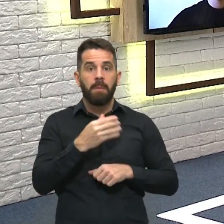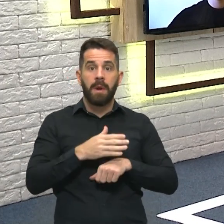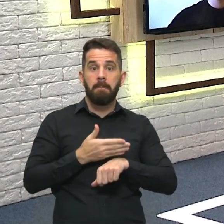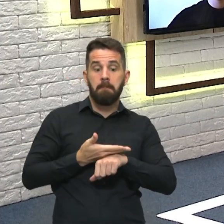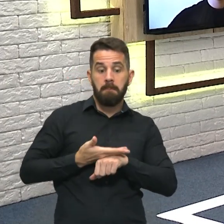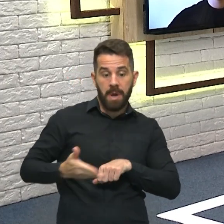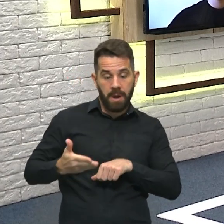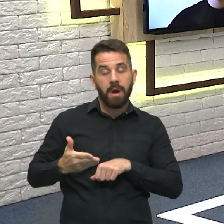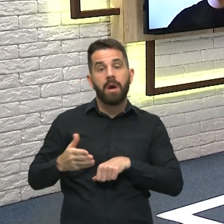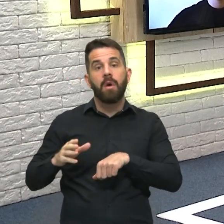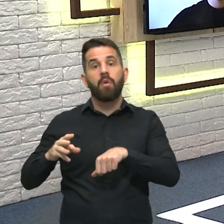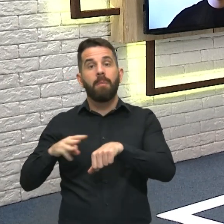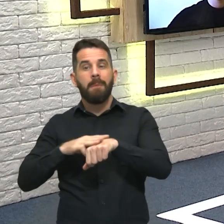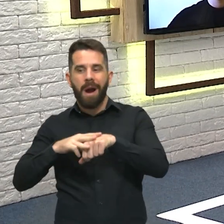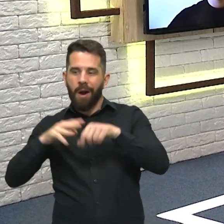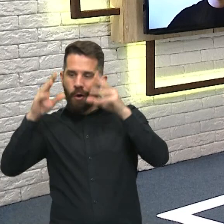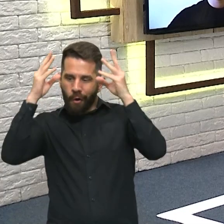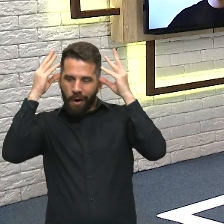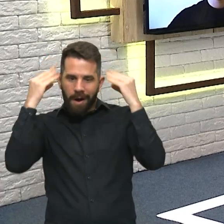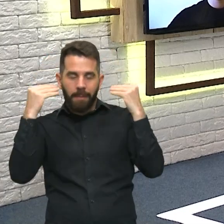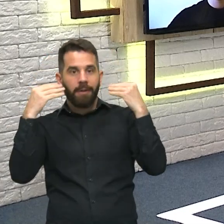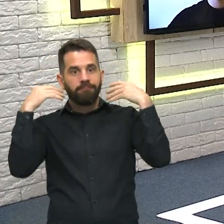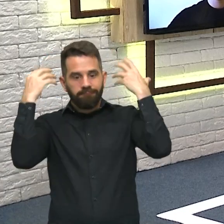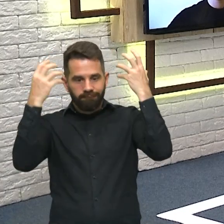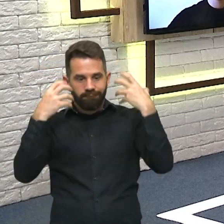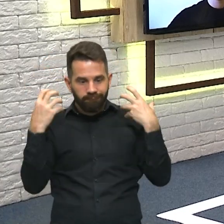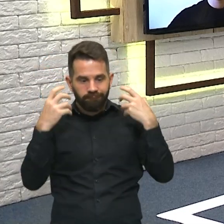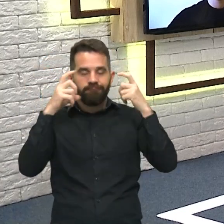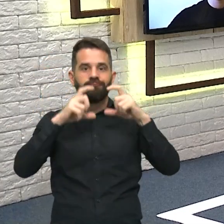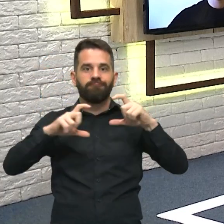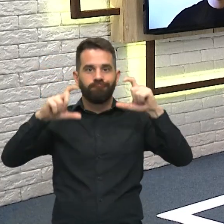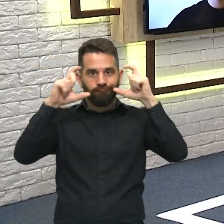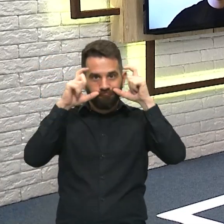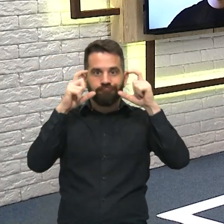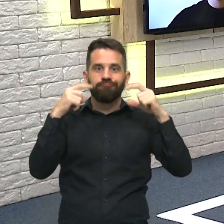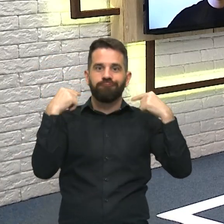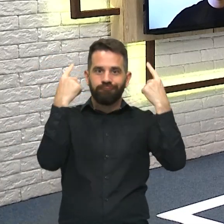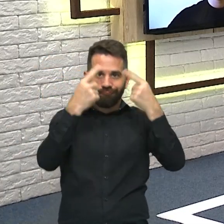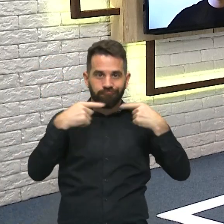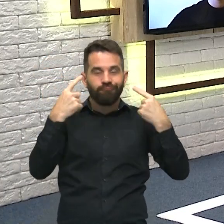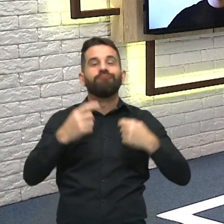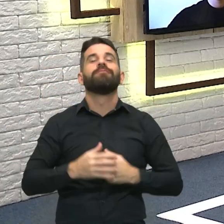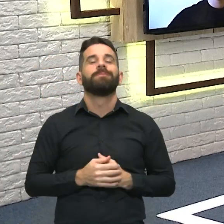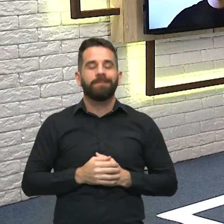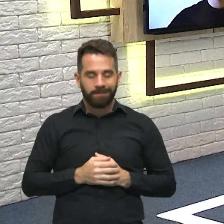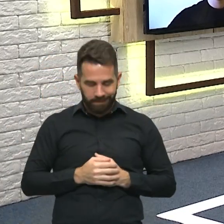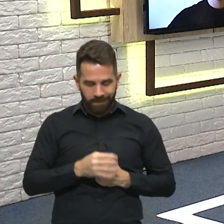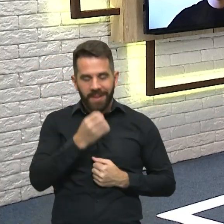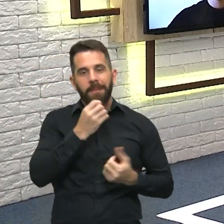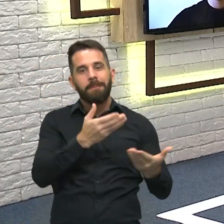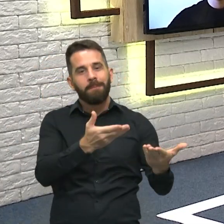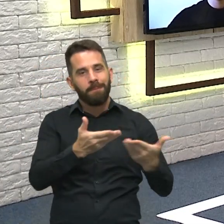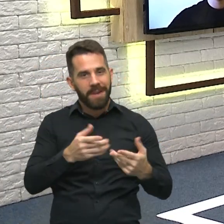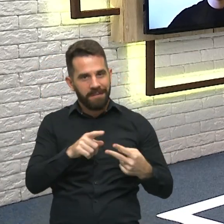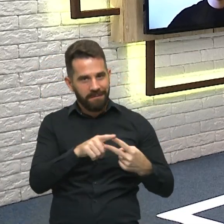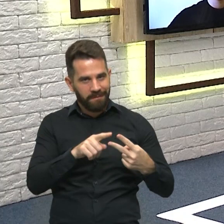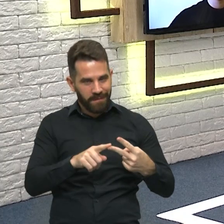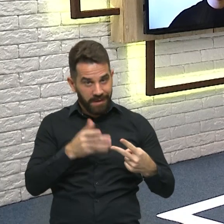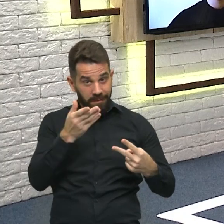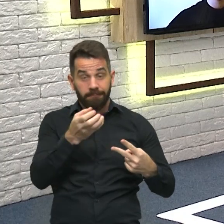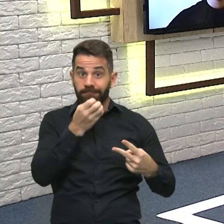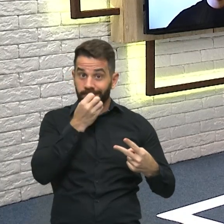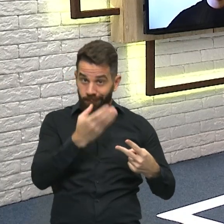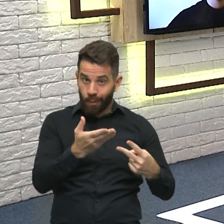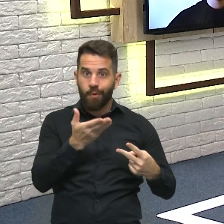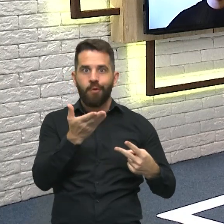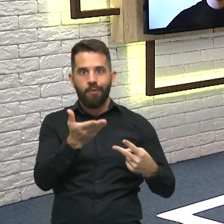usa óculos de grau do tipo aviador. Sejam muito bem-vindos, que bom tê-los aqui. E aí a gente já retoma essa